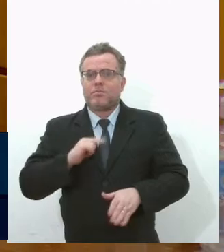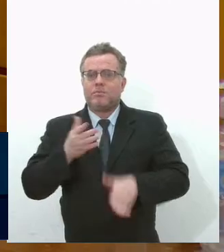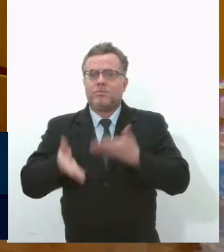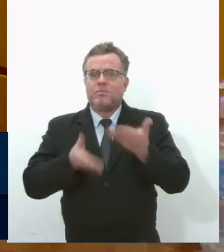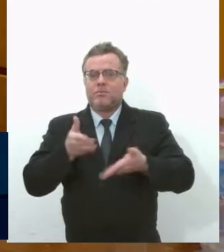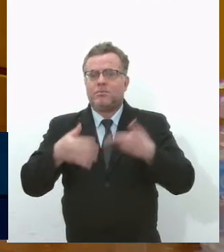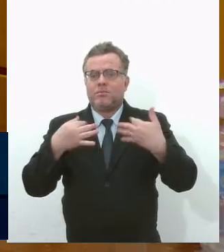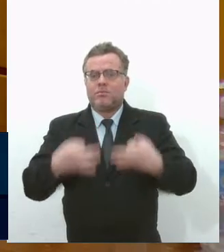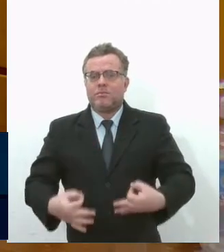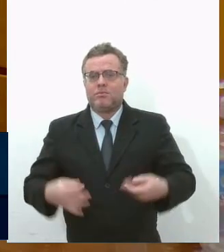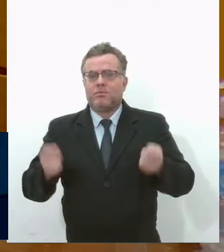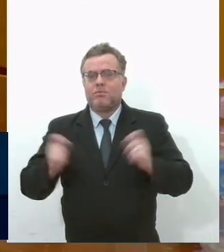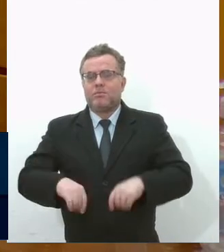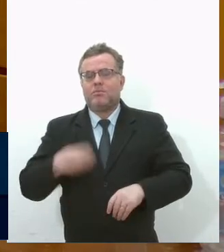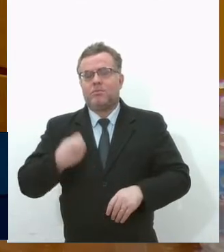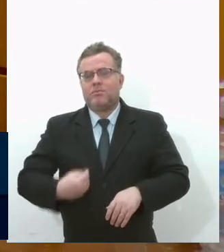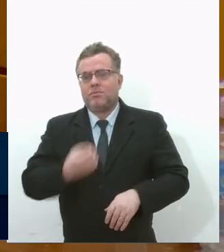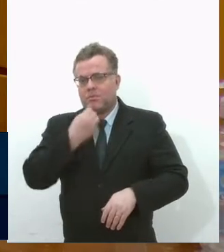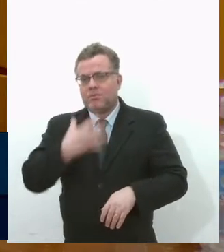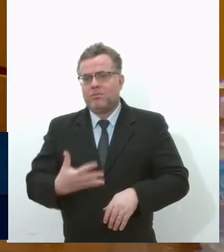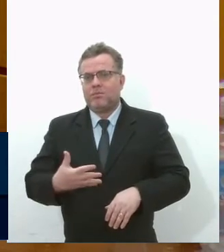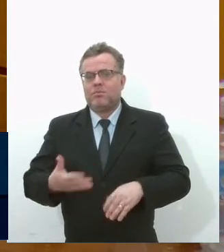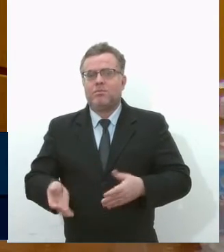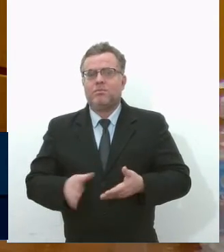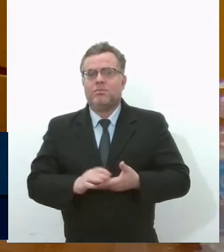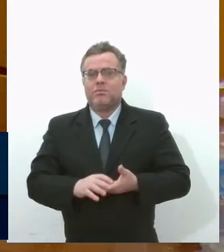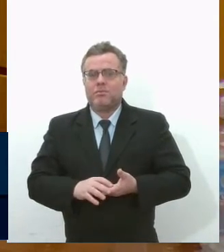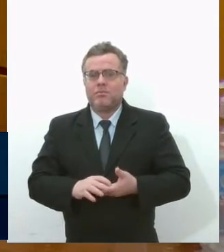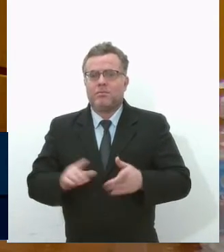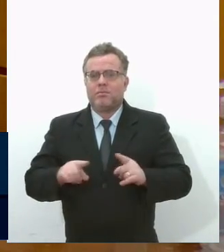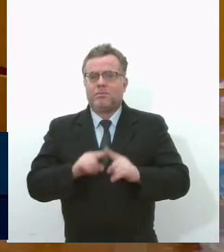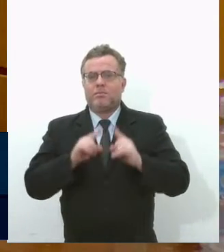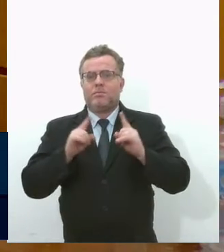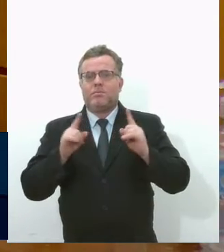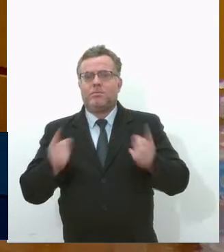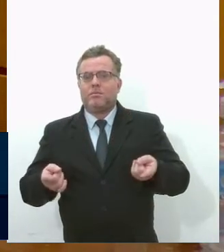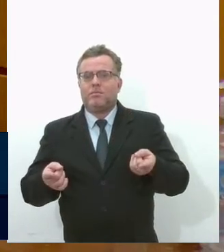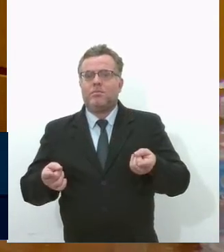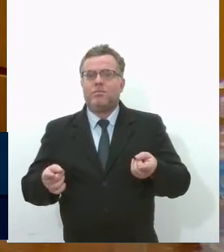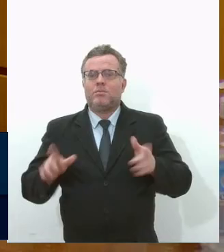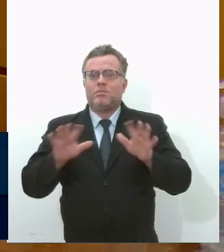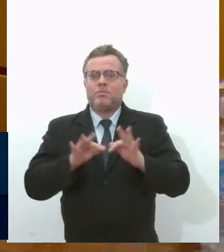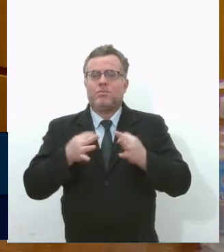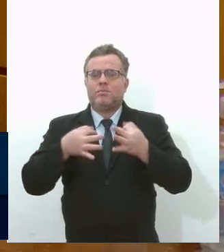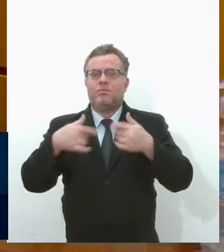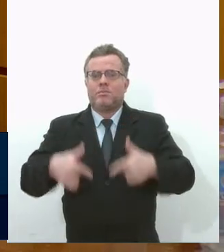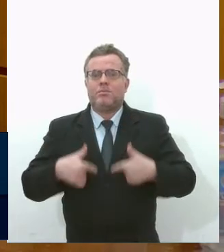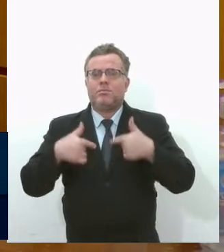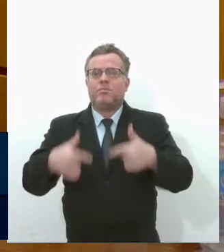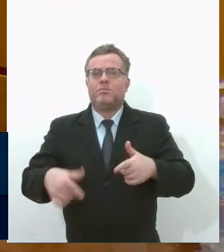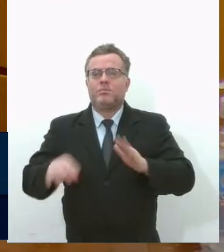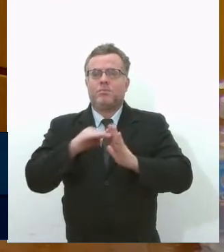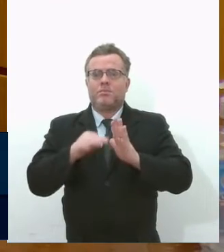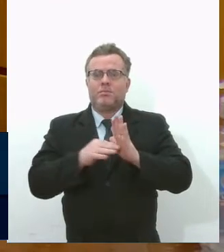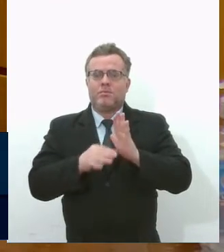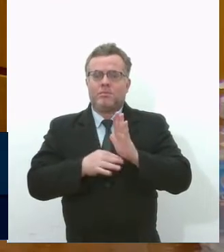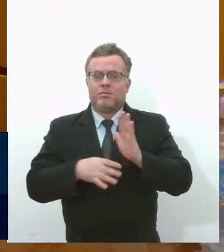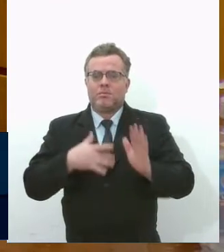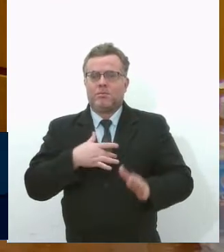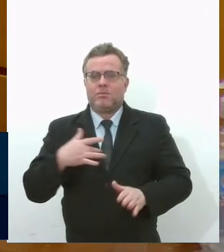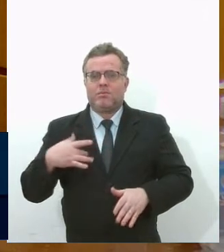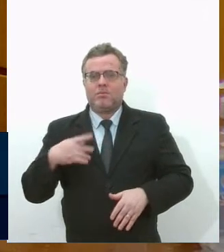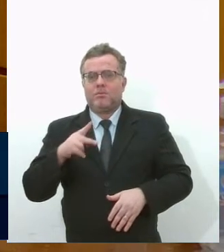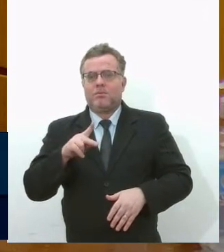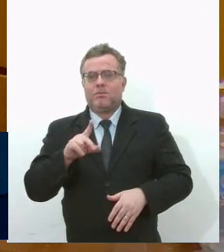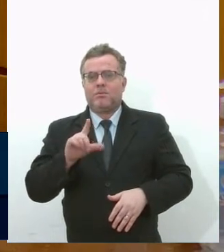condição de vida. Só que a família tem travado uma luta diária com o plano de saúde Plamed, que